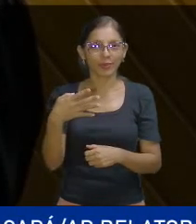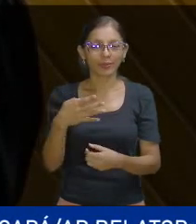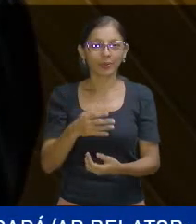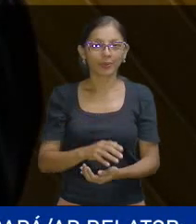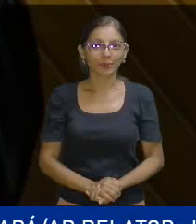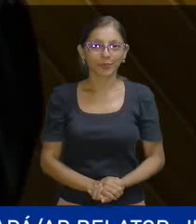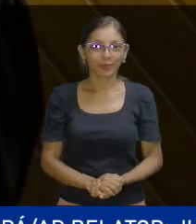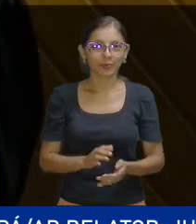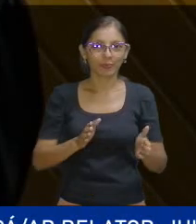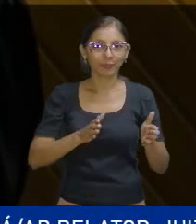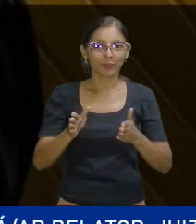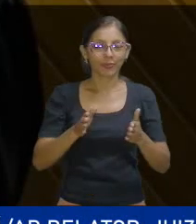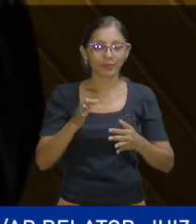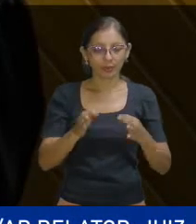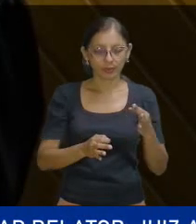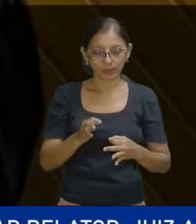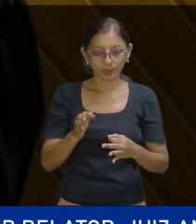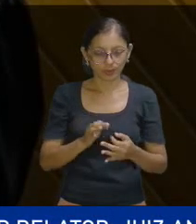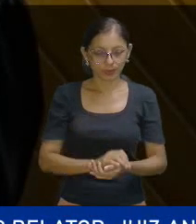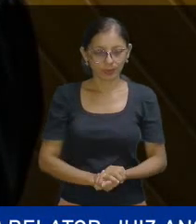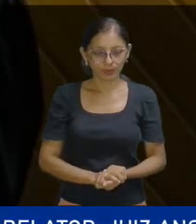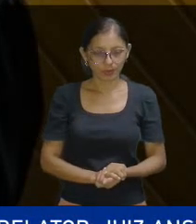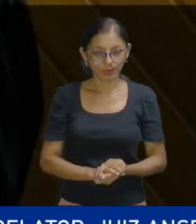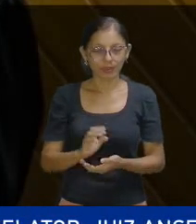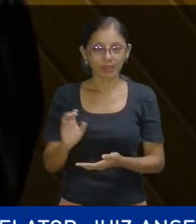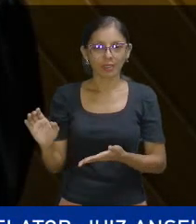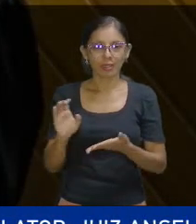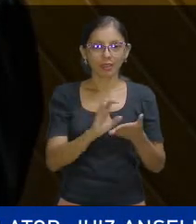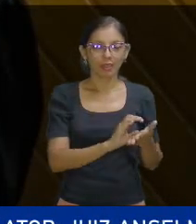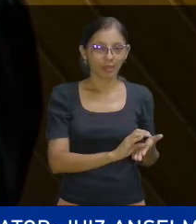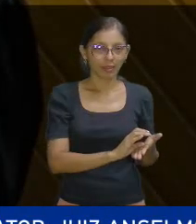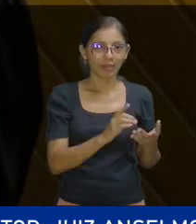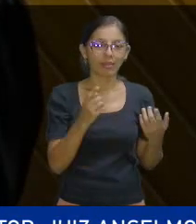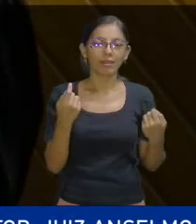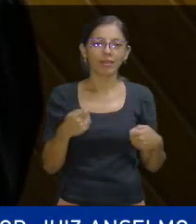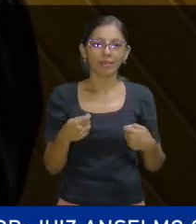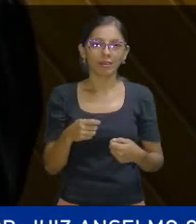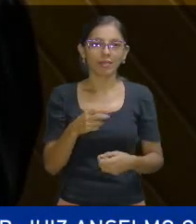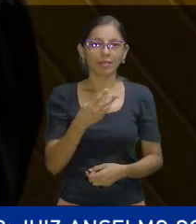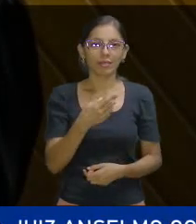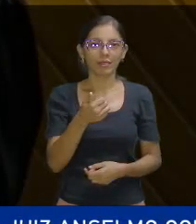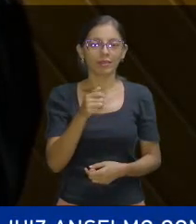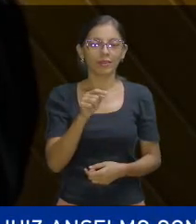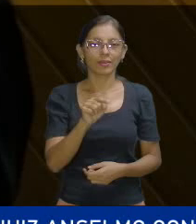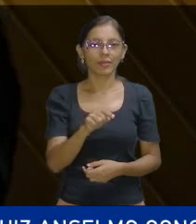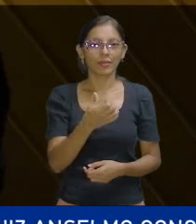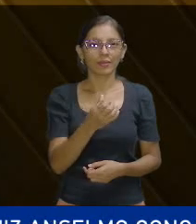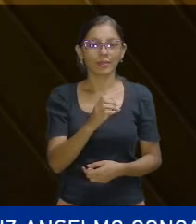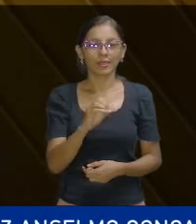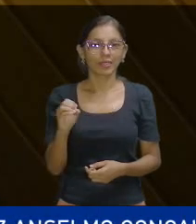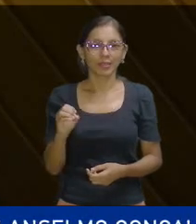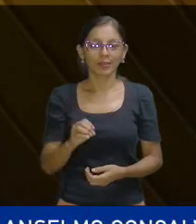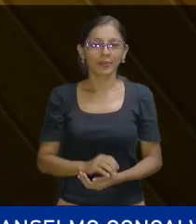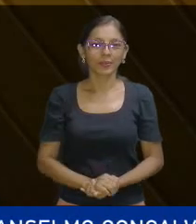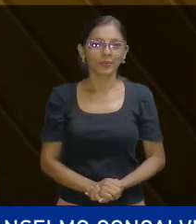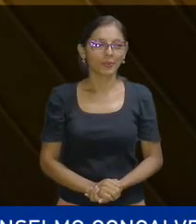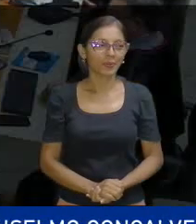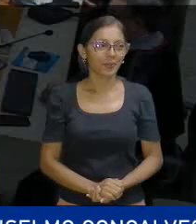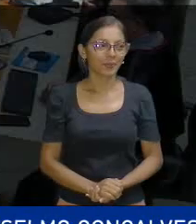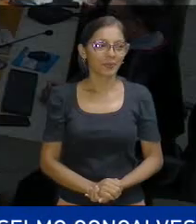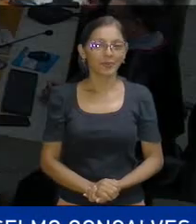o trânsito em julgado, determino que o partido devolva ao erário o valor de R$ 21.600. É como eu voto, senhor